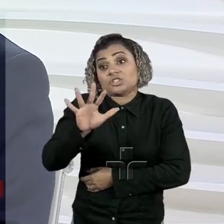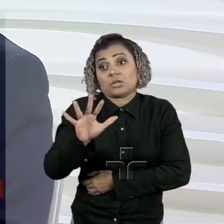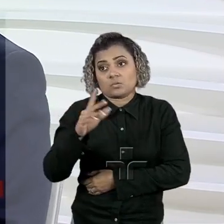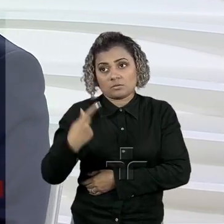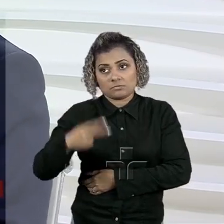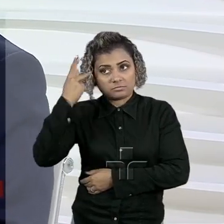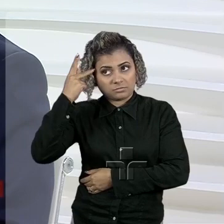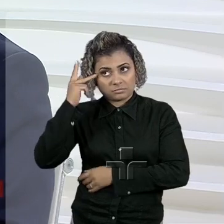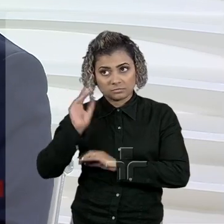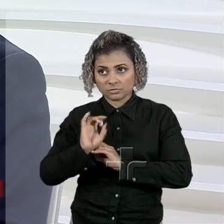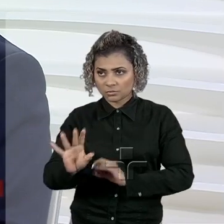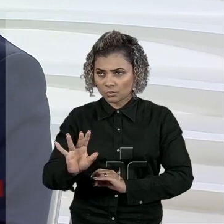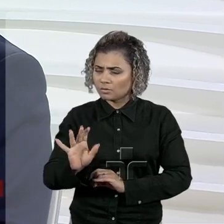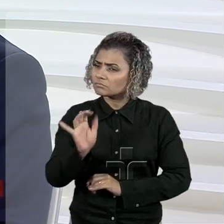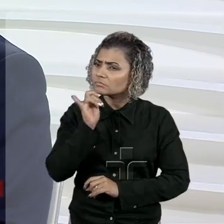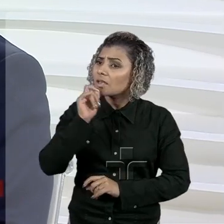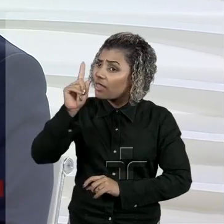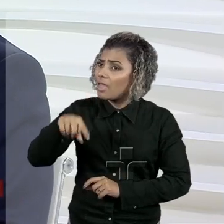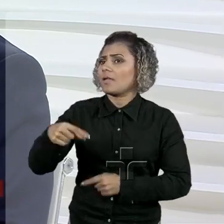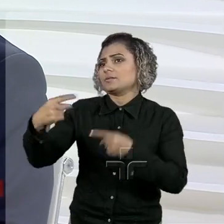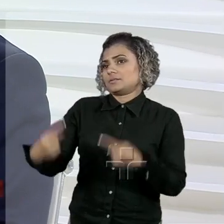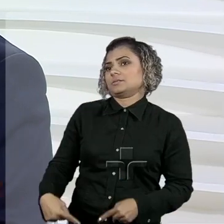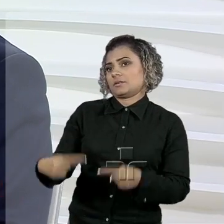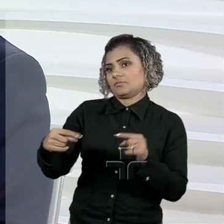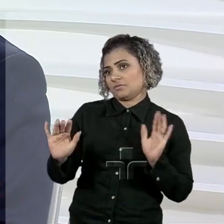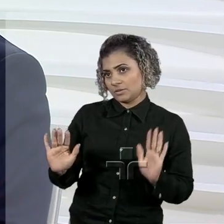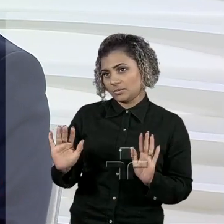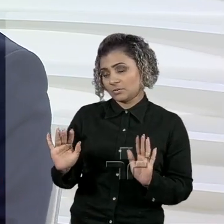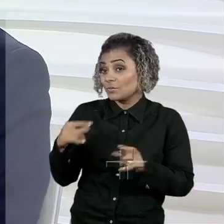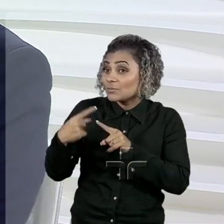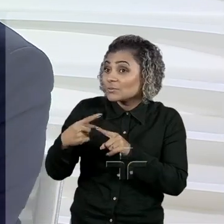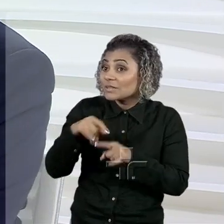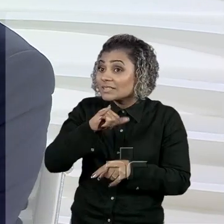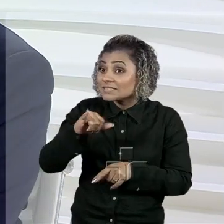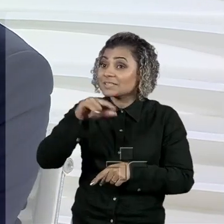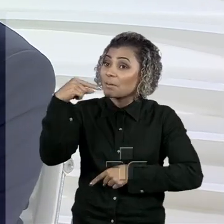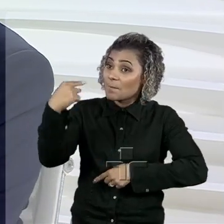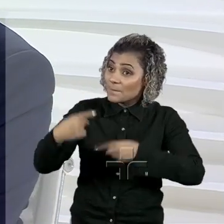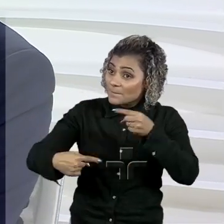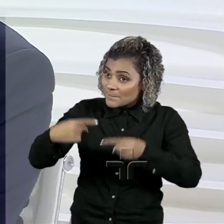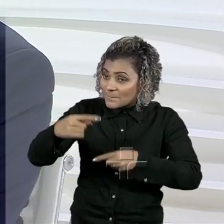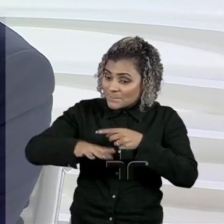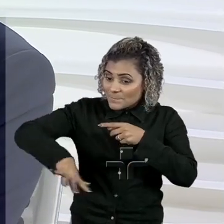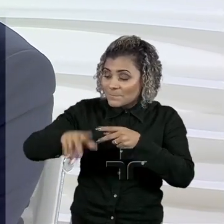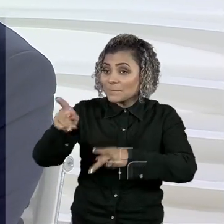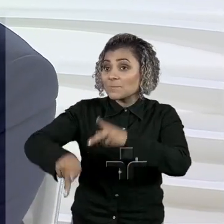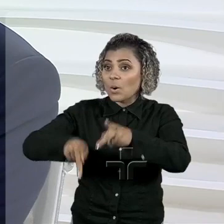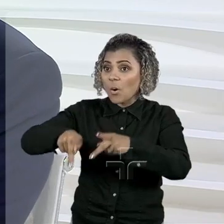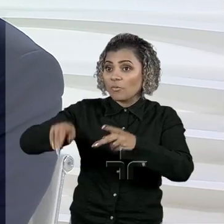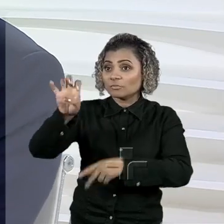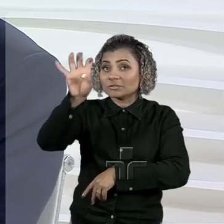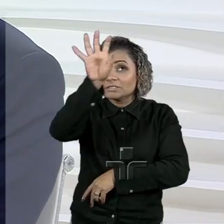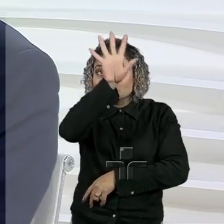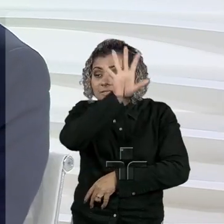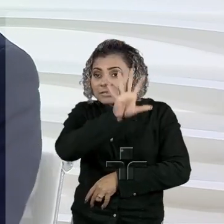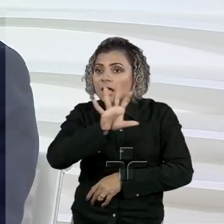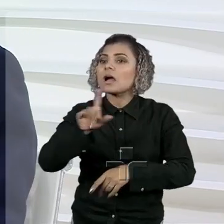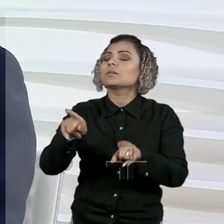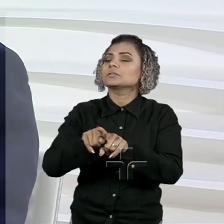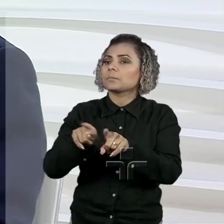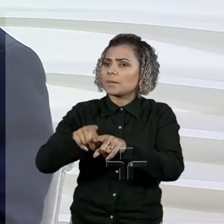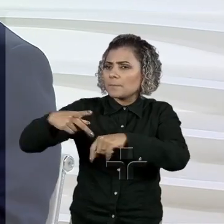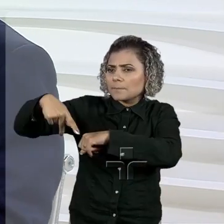estadual. Isso, por si só, é um desafio. Se você pegar a população de muitos estados, entre os municípios,